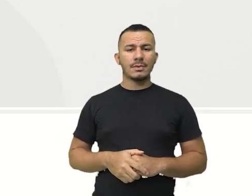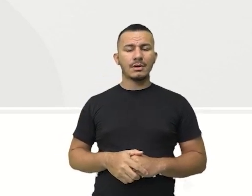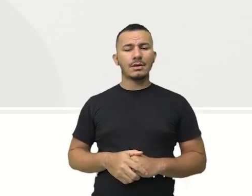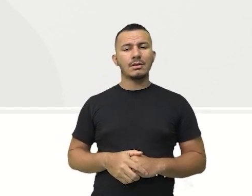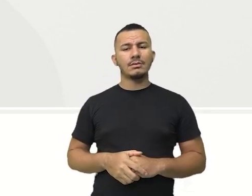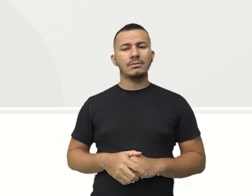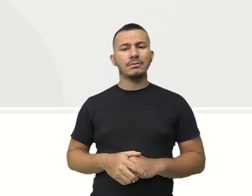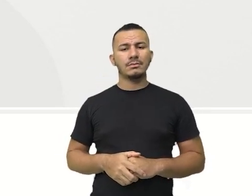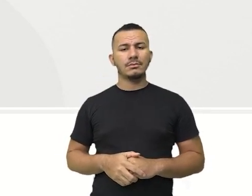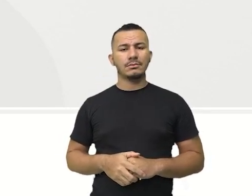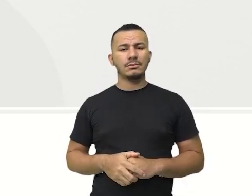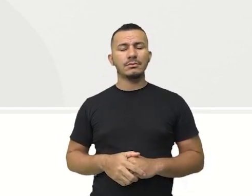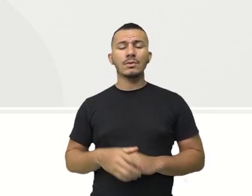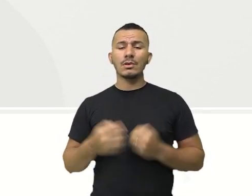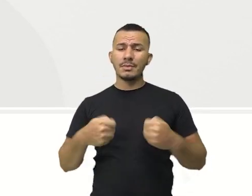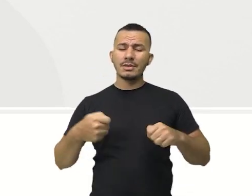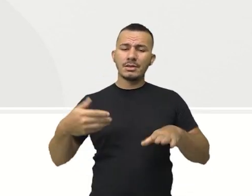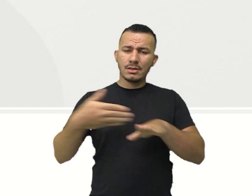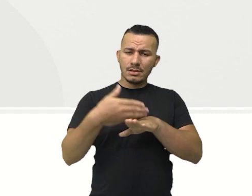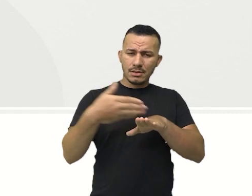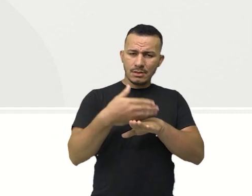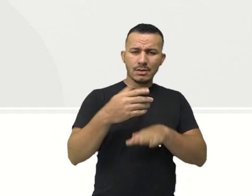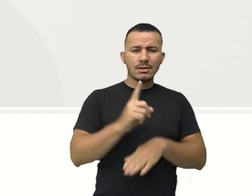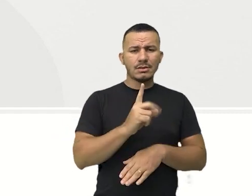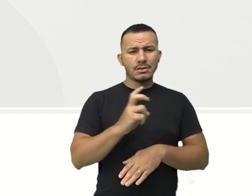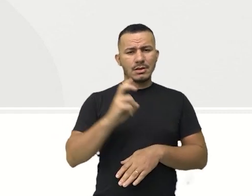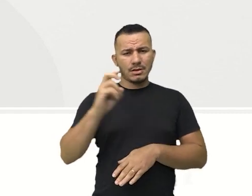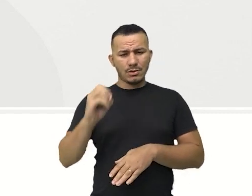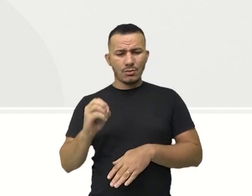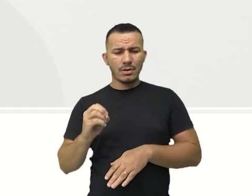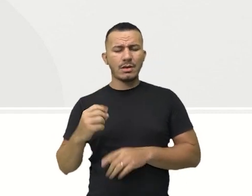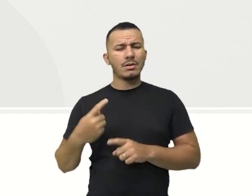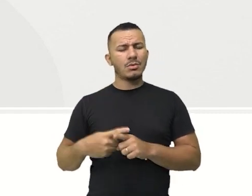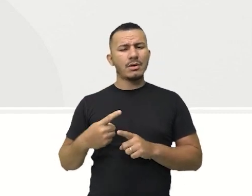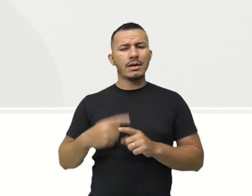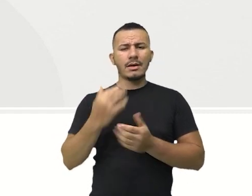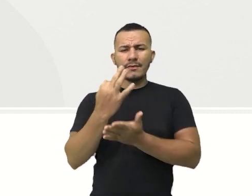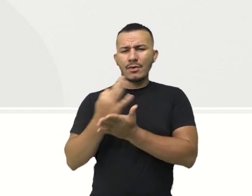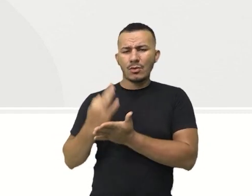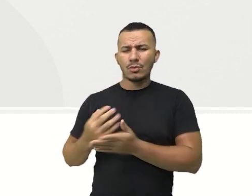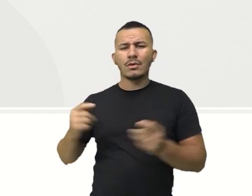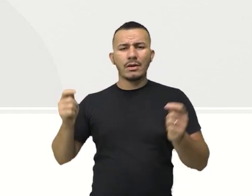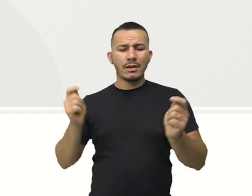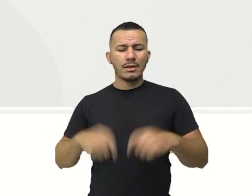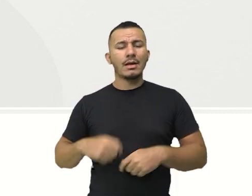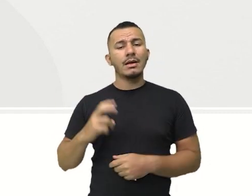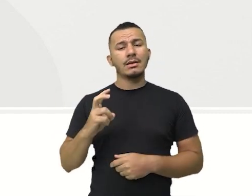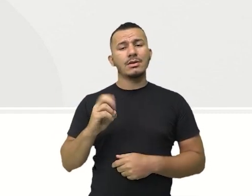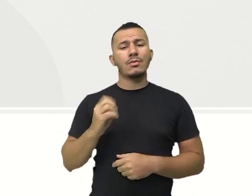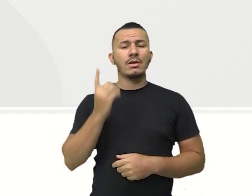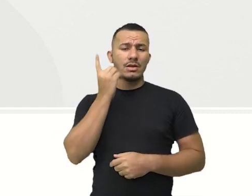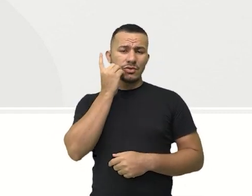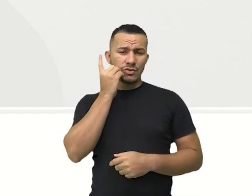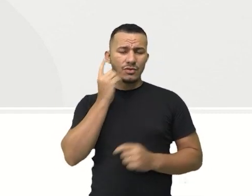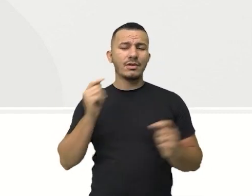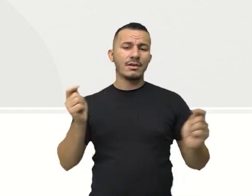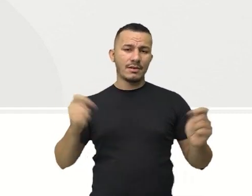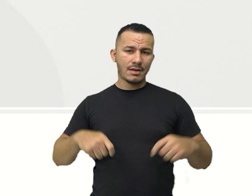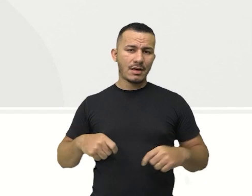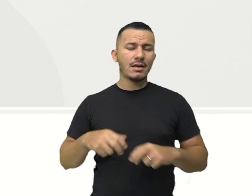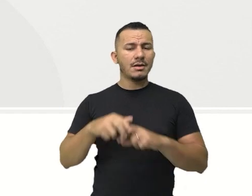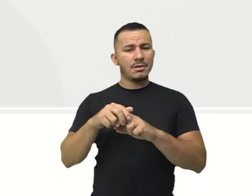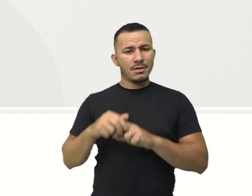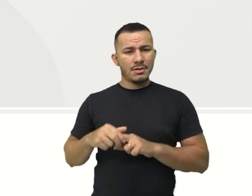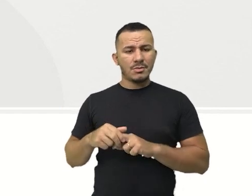se ele deve frequentar 150, é porque ele pode faltar 50 dias, que é a diferença